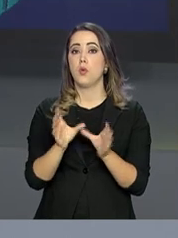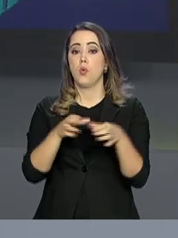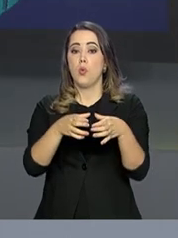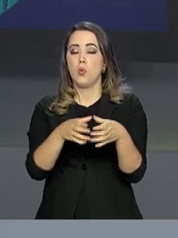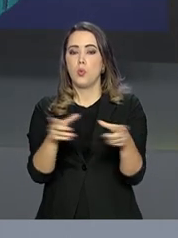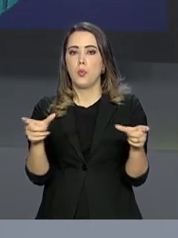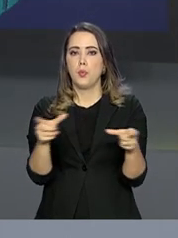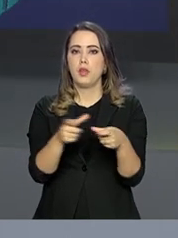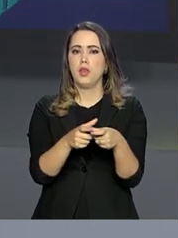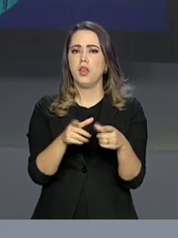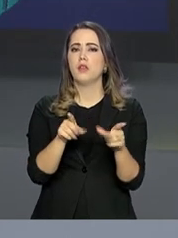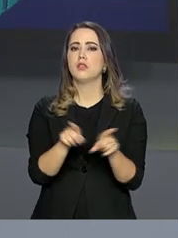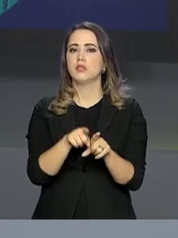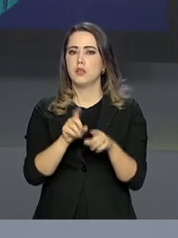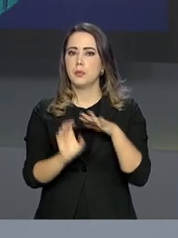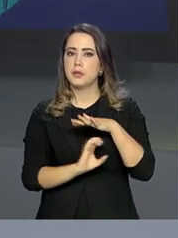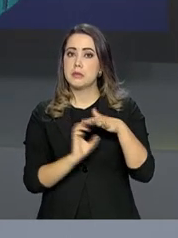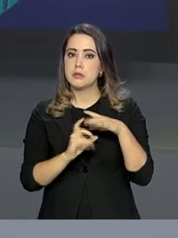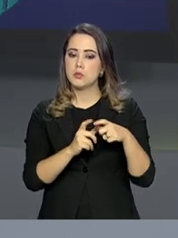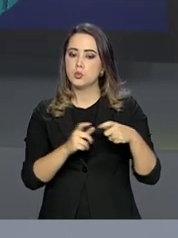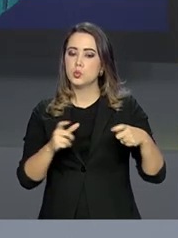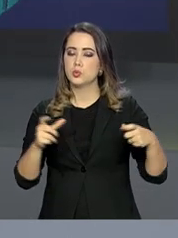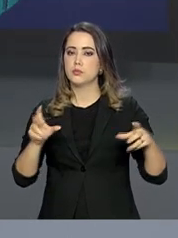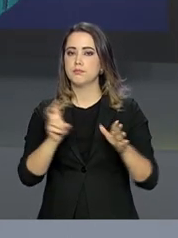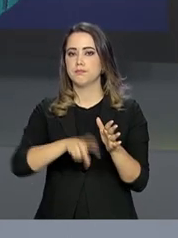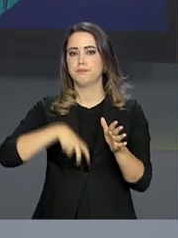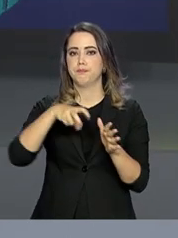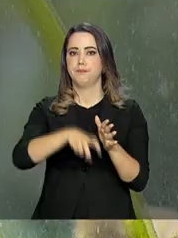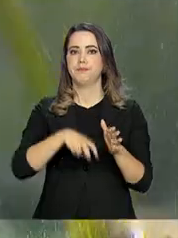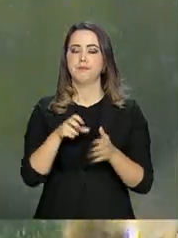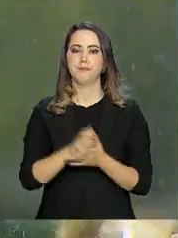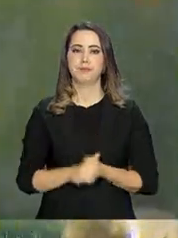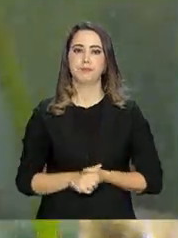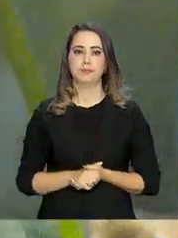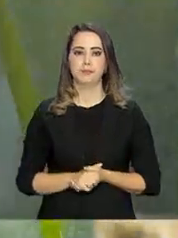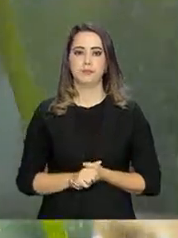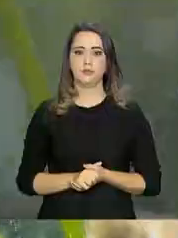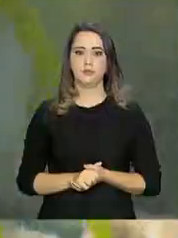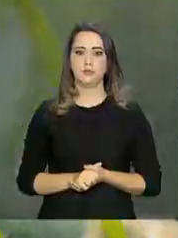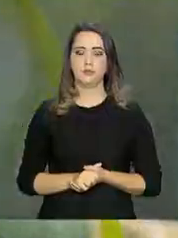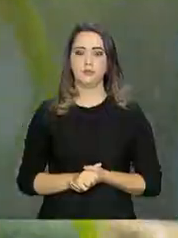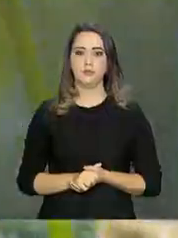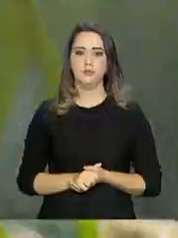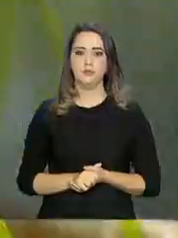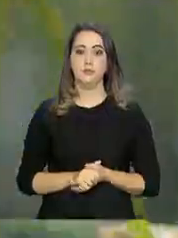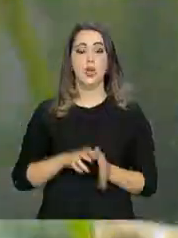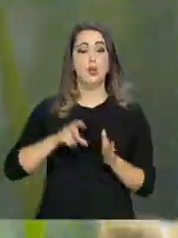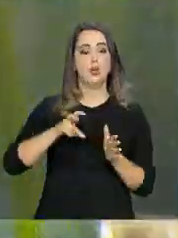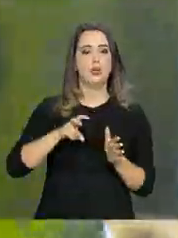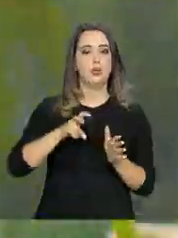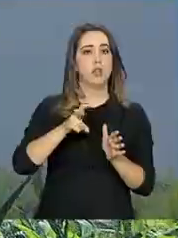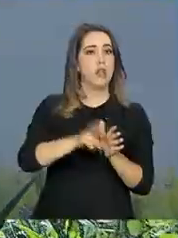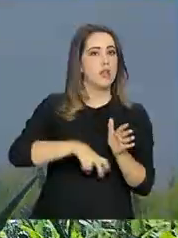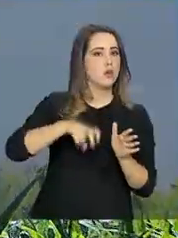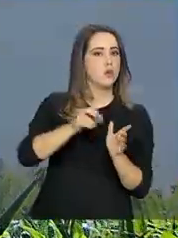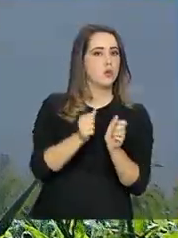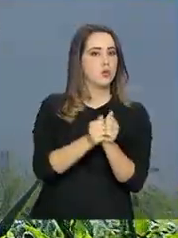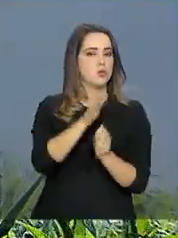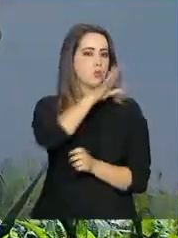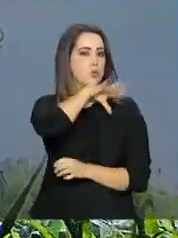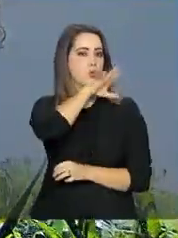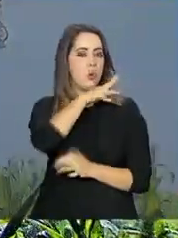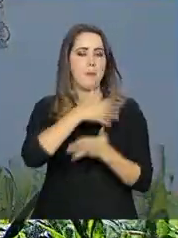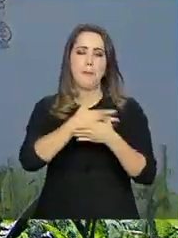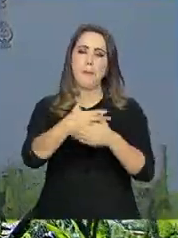produtores rurais quanto aos empresários do agronegócio agropecuária foi o setor com melhor desempenho